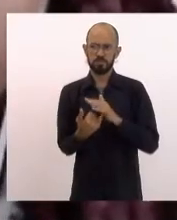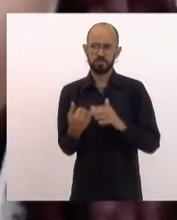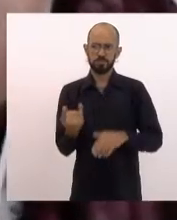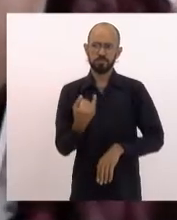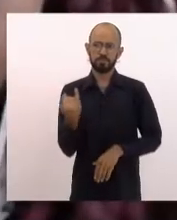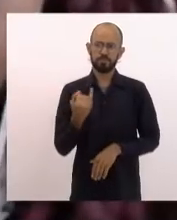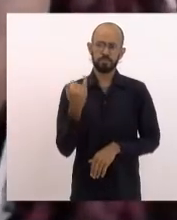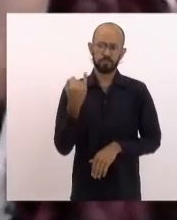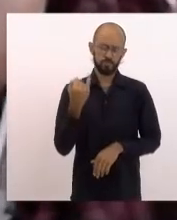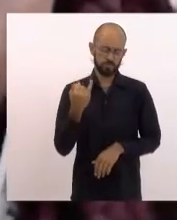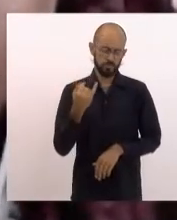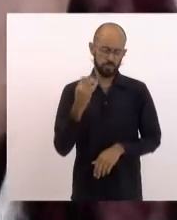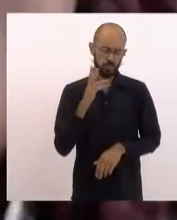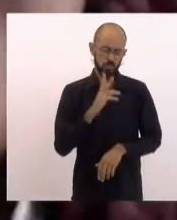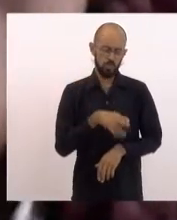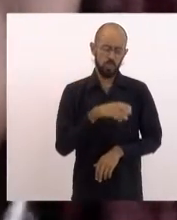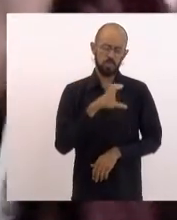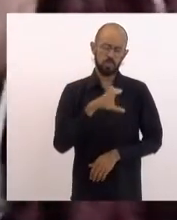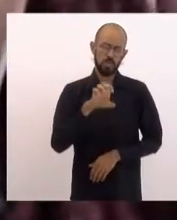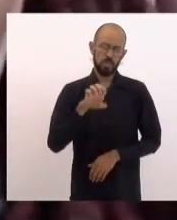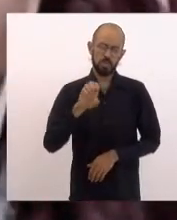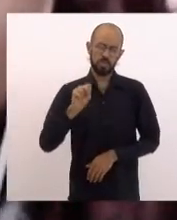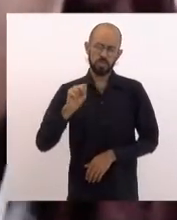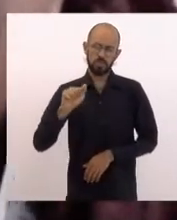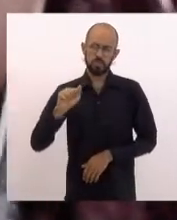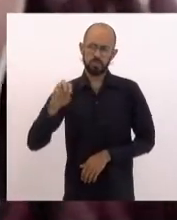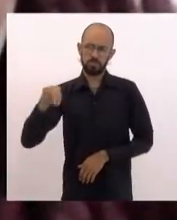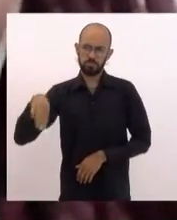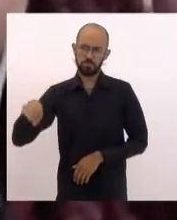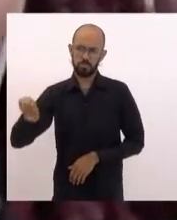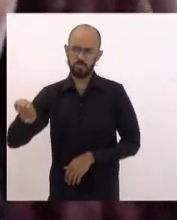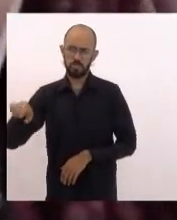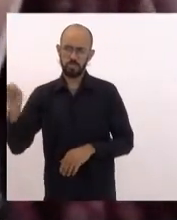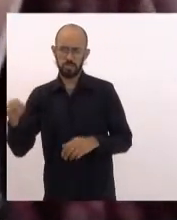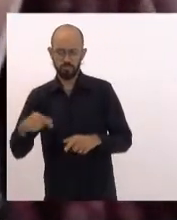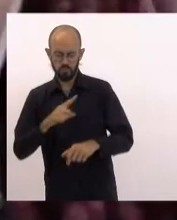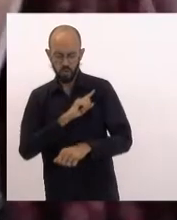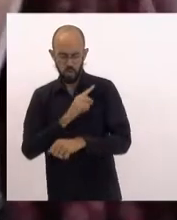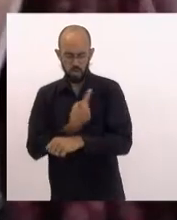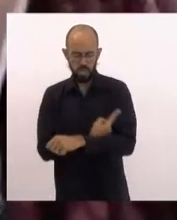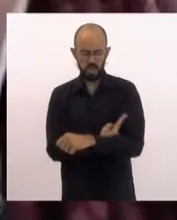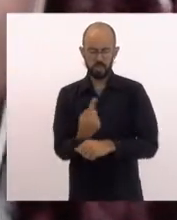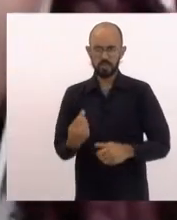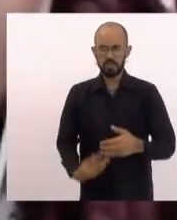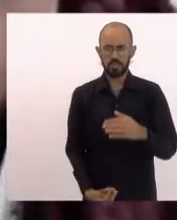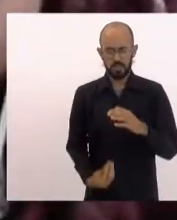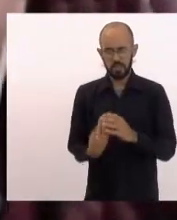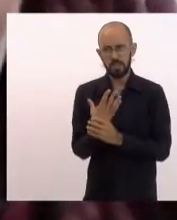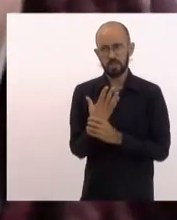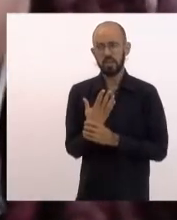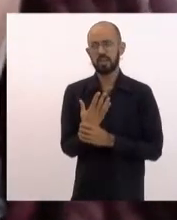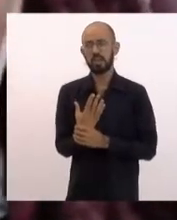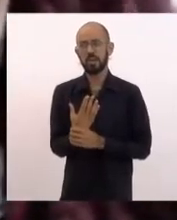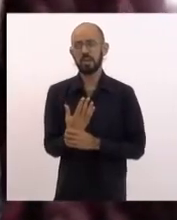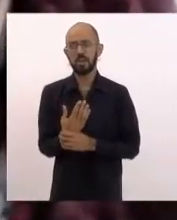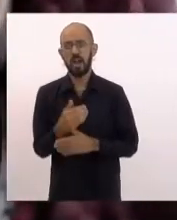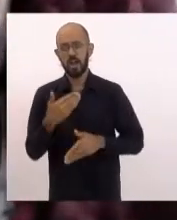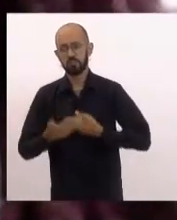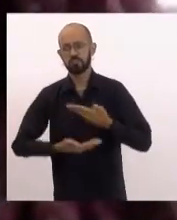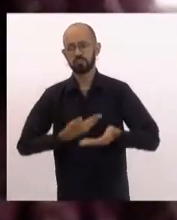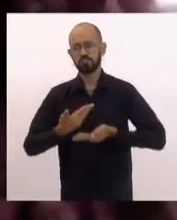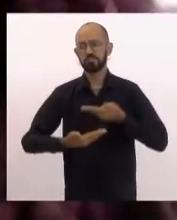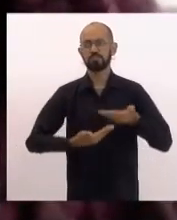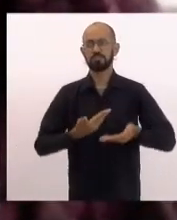importantes quanto o CEASME, que organizam, fortalecem e potencializam a sociabilidade